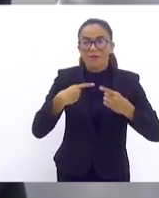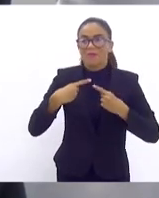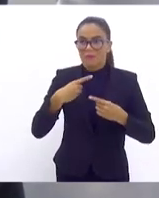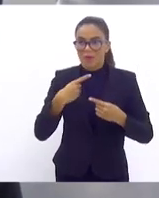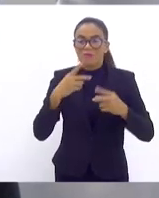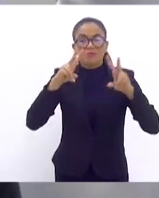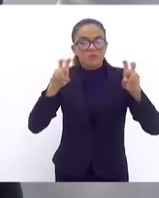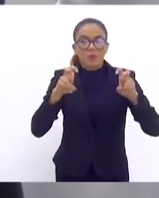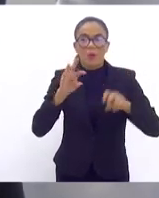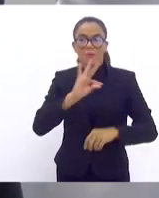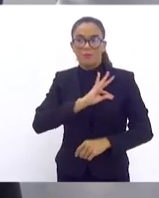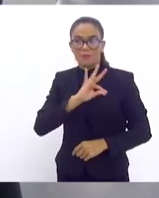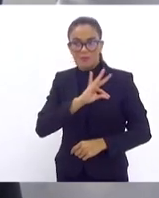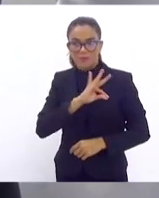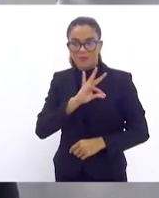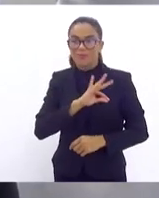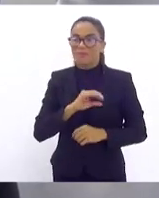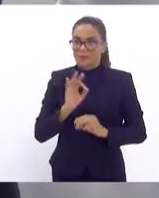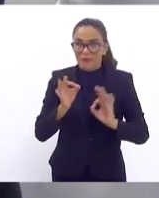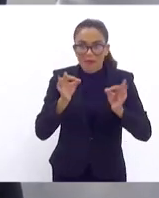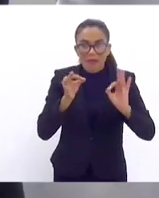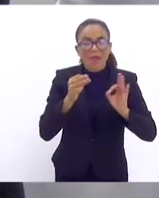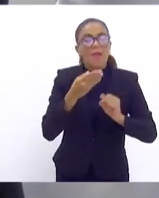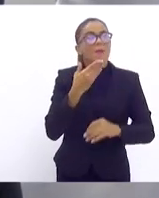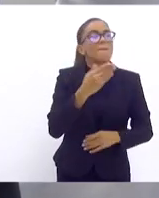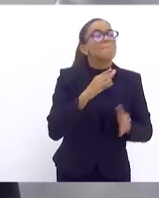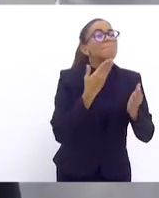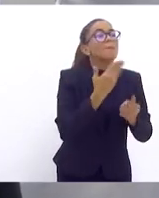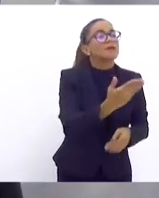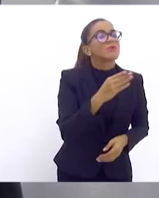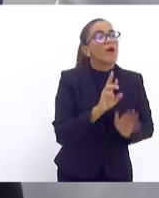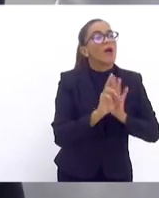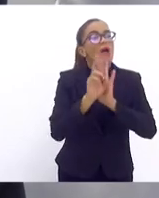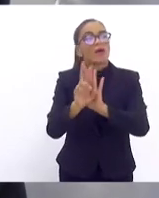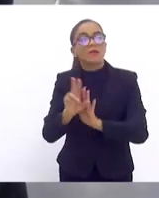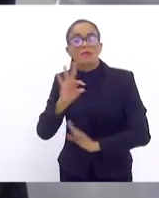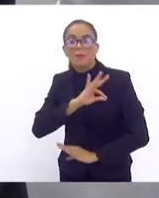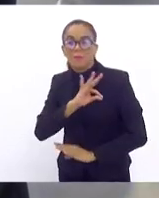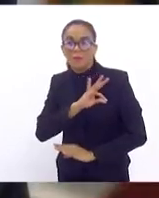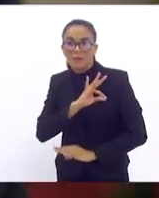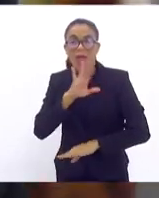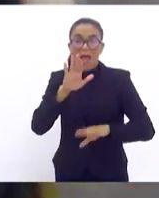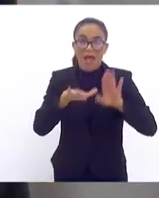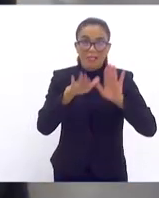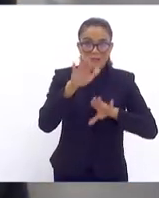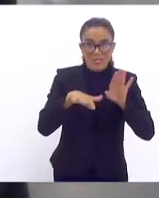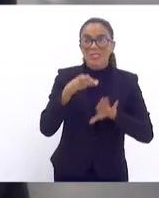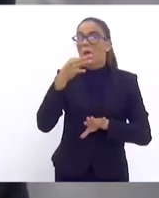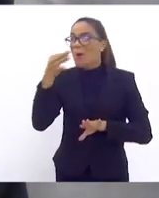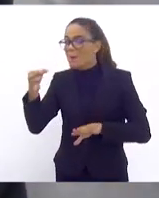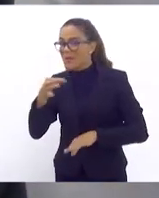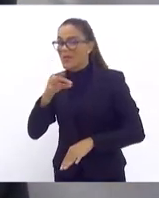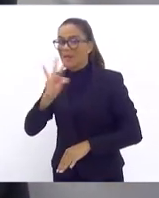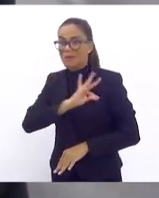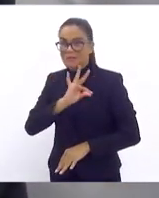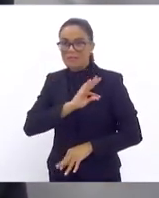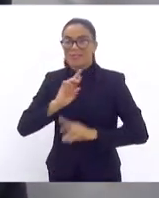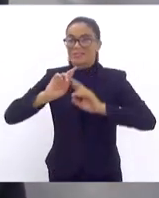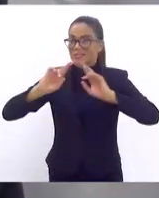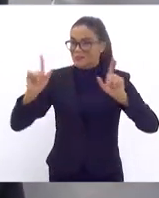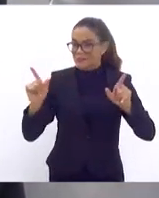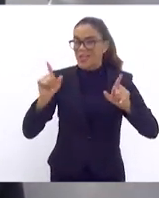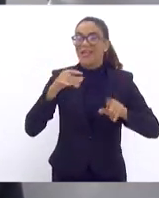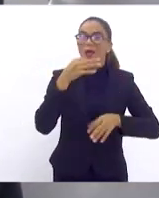pautas relativas a... Procuro diretamente a representação institucional da polícia. Muitas vezes não é a oposição da instituição, mas é o posicionamento de